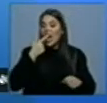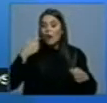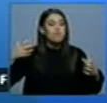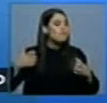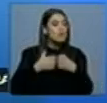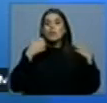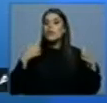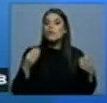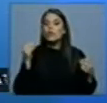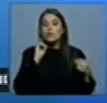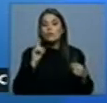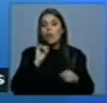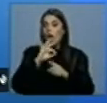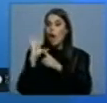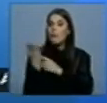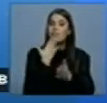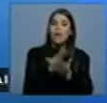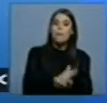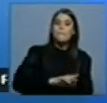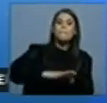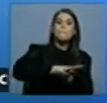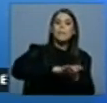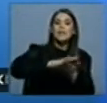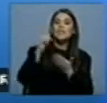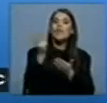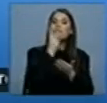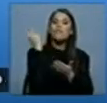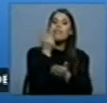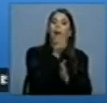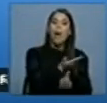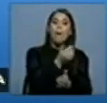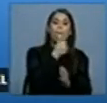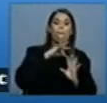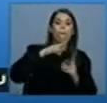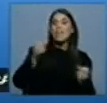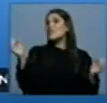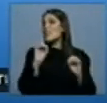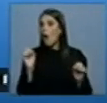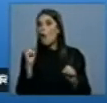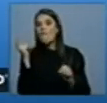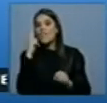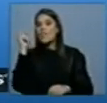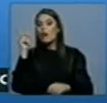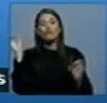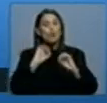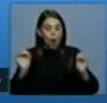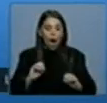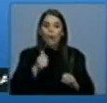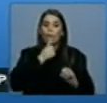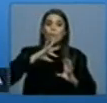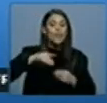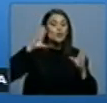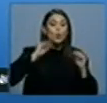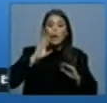numa atmosfera de hidrogênio para criar bases para a vida em Marte. Não, ainda não descobrimos vida em Marte, não sabemos se houve vida em